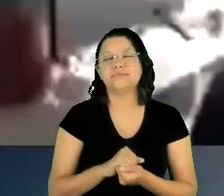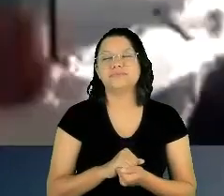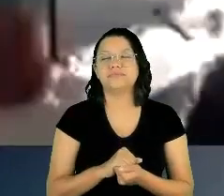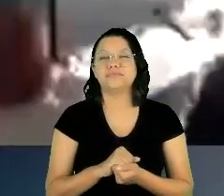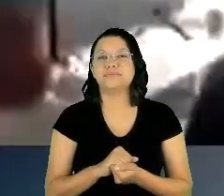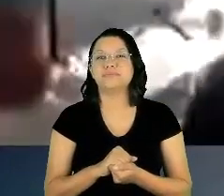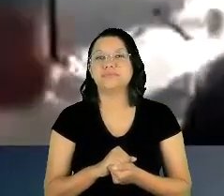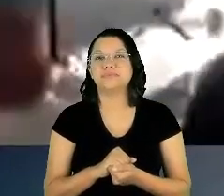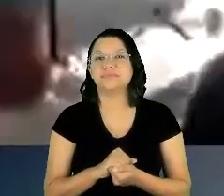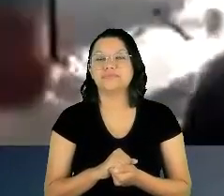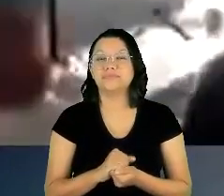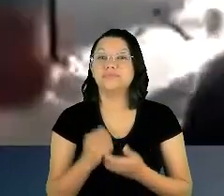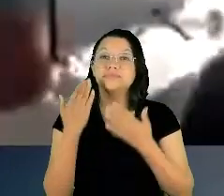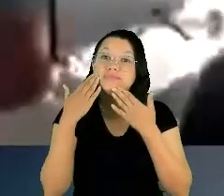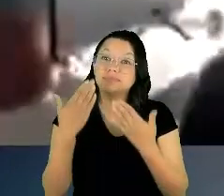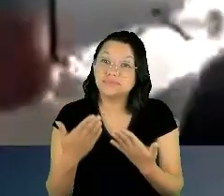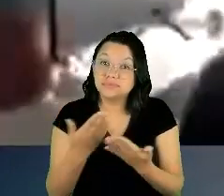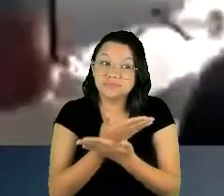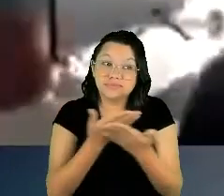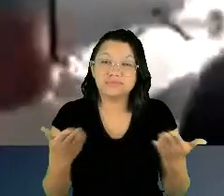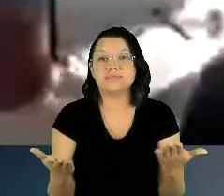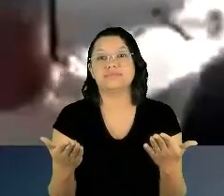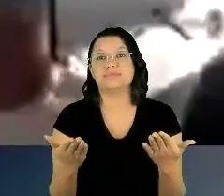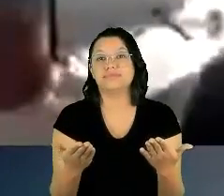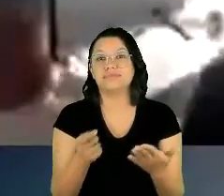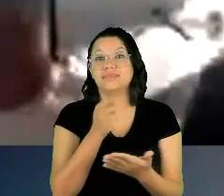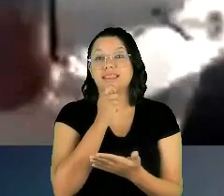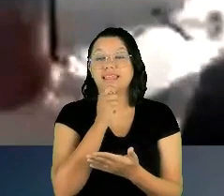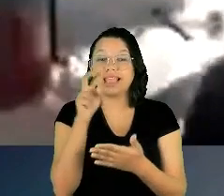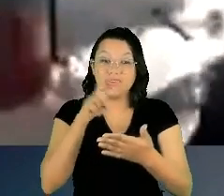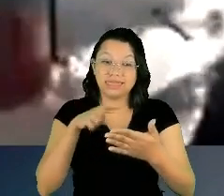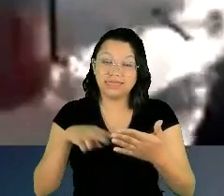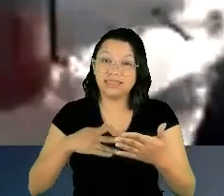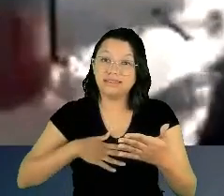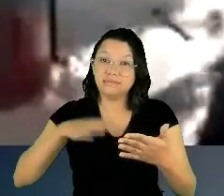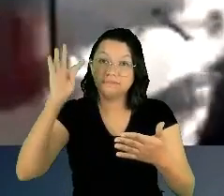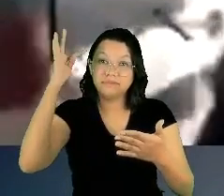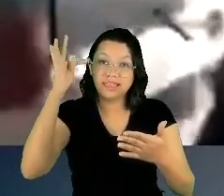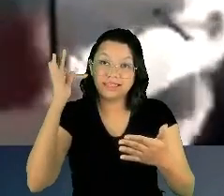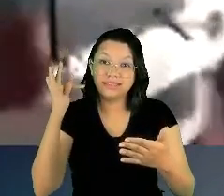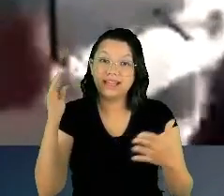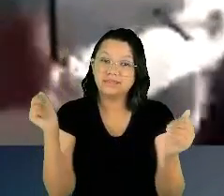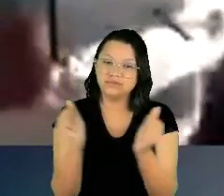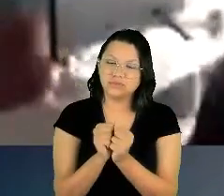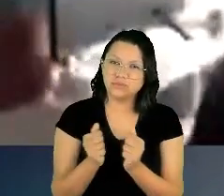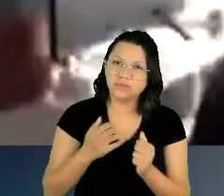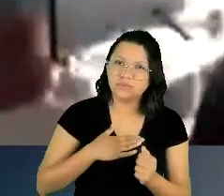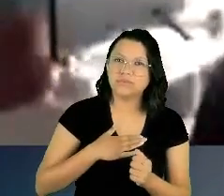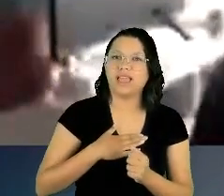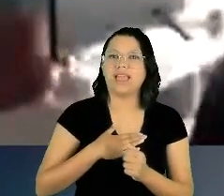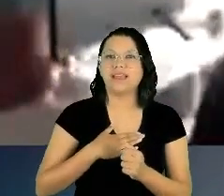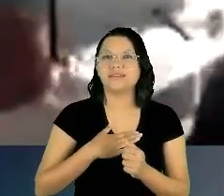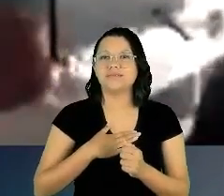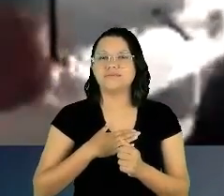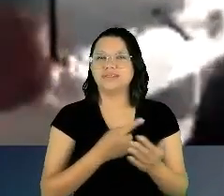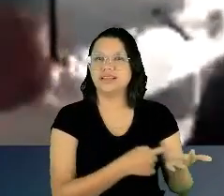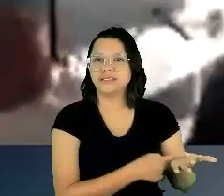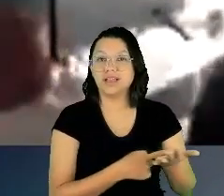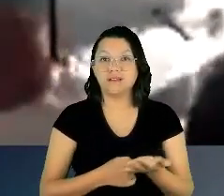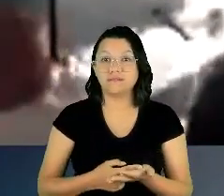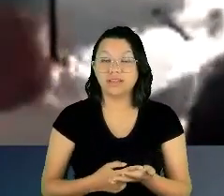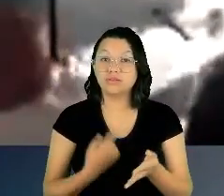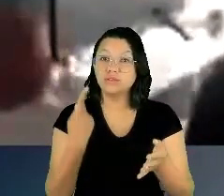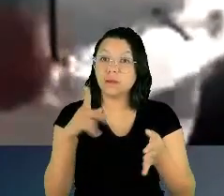coisas interessantes. Imagina, muito obrigada a vocês aí que ainda leram a minha tese, que estão aqui comigo pelo